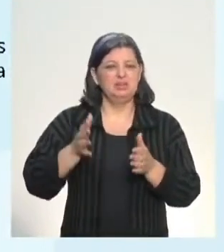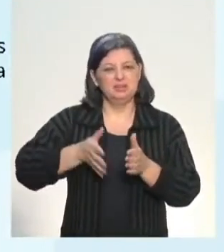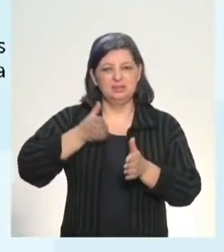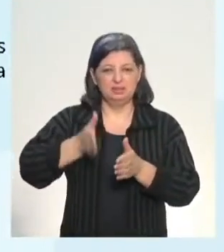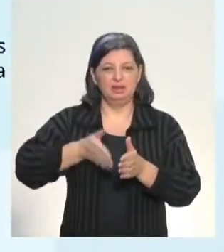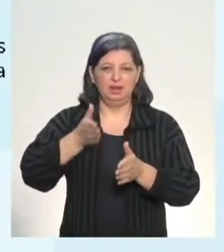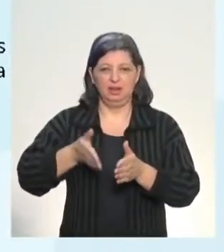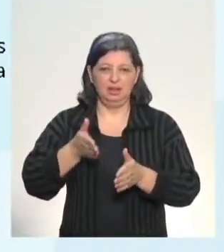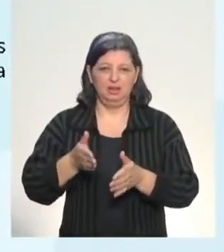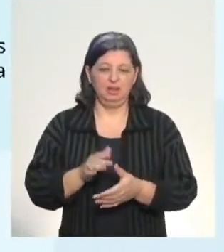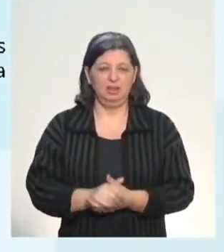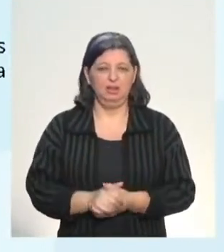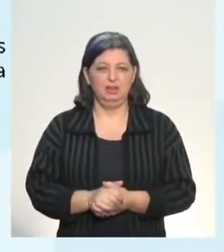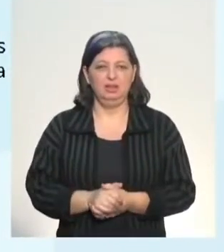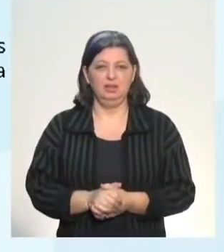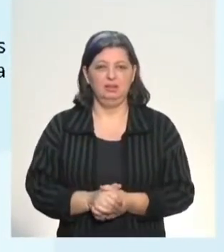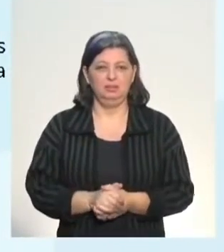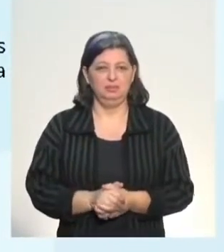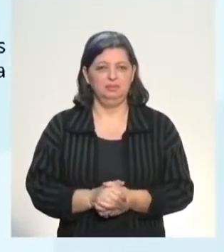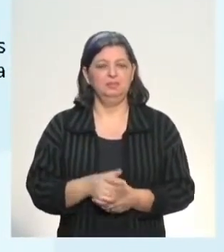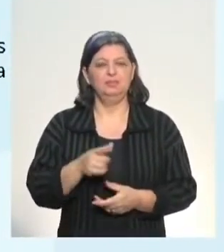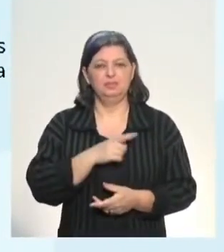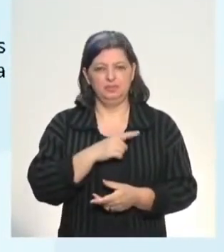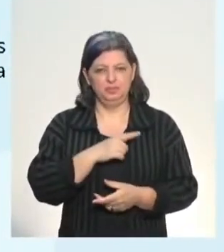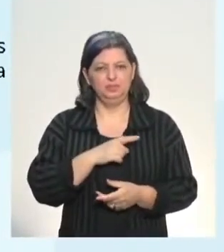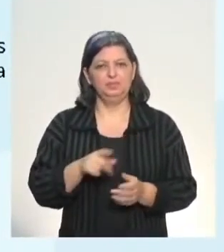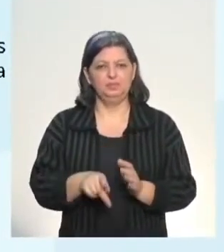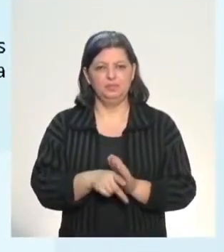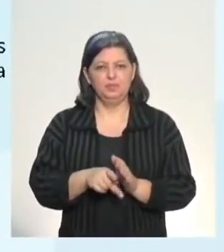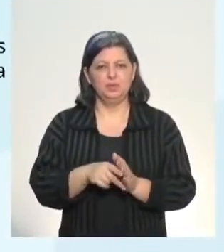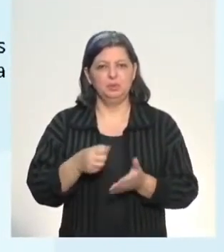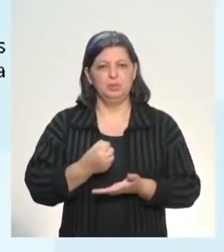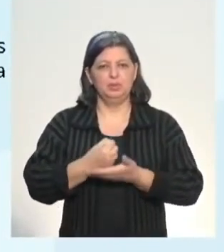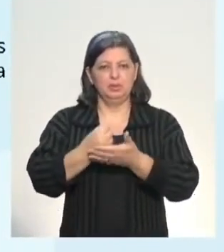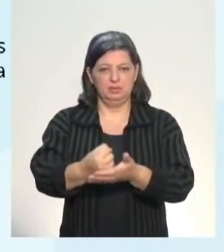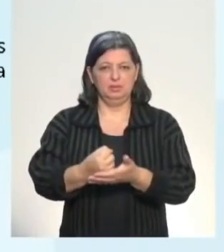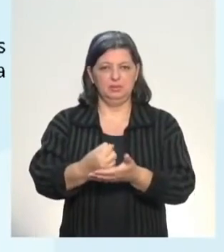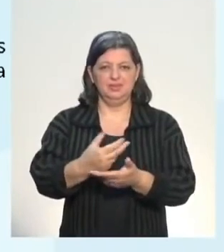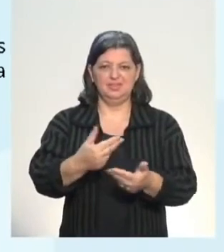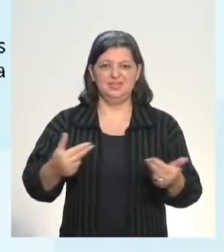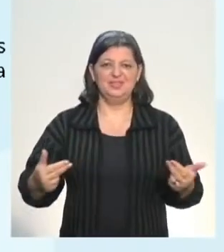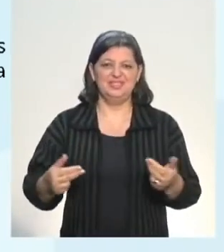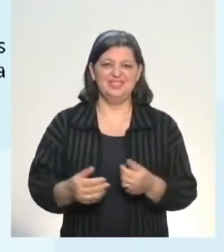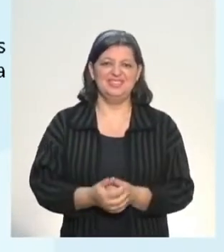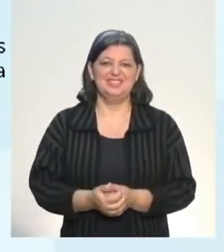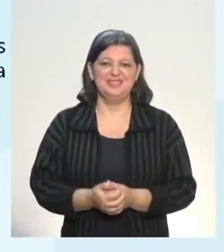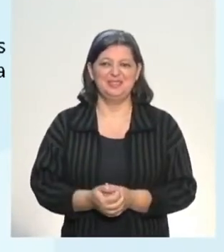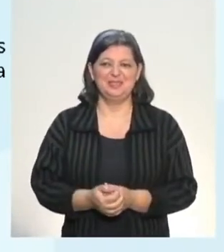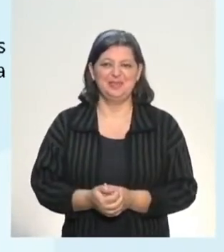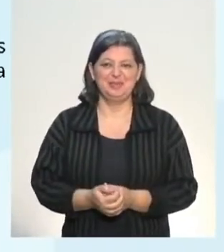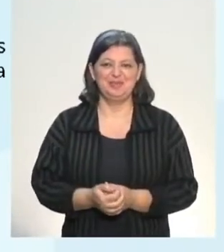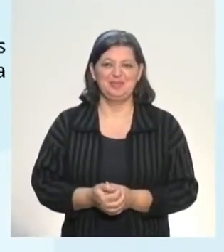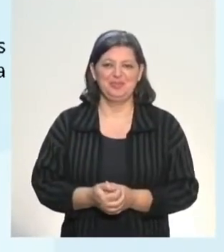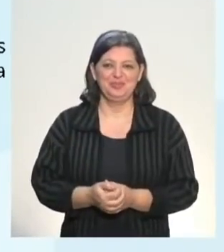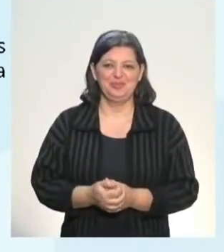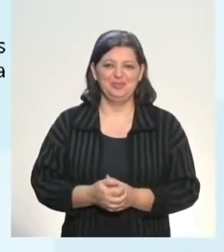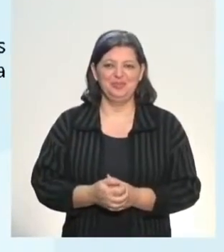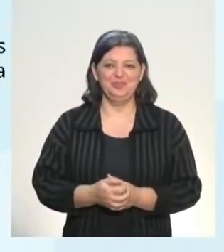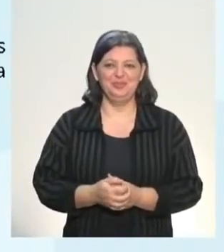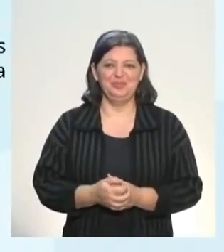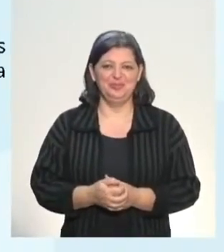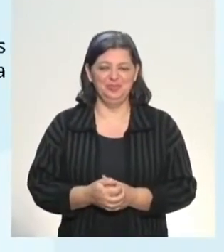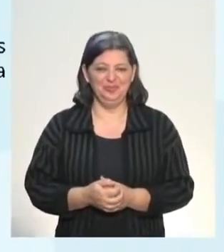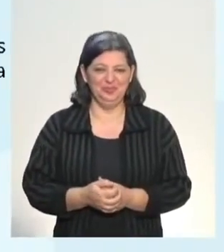né? Nos trens tem muito isso aí. Eu esqueci o nome disso. Não é? Oi? Maria Fumaça, o Marcos está